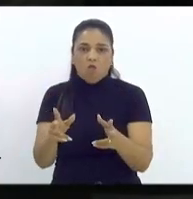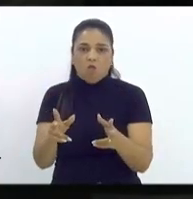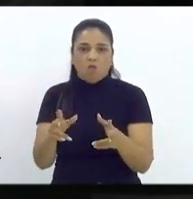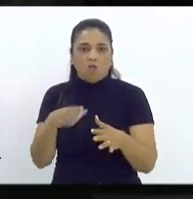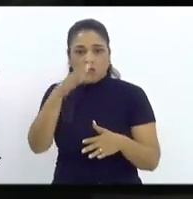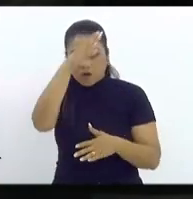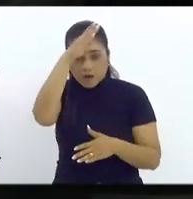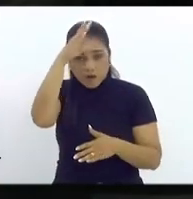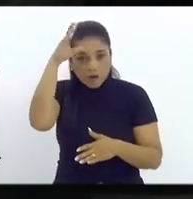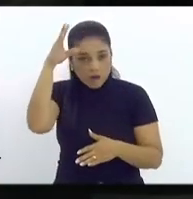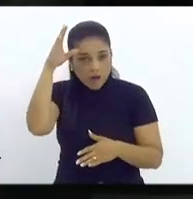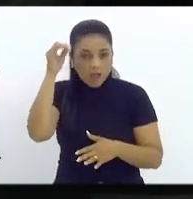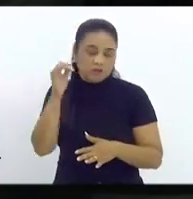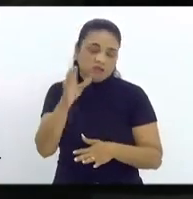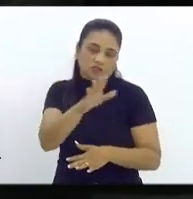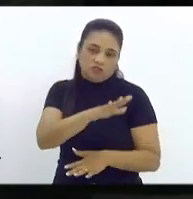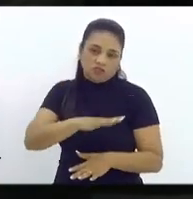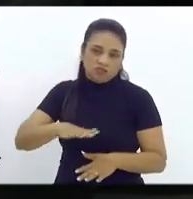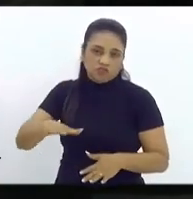da nossa área